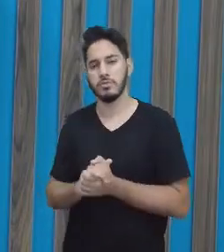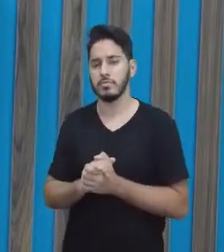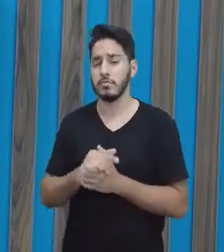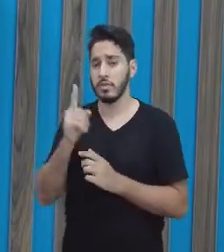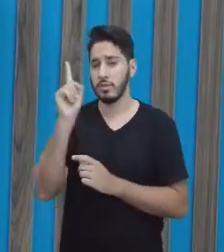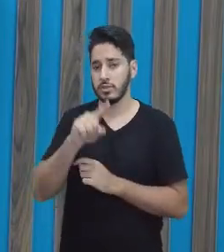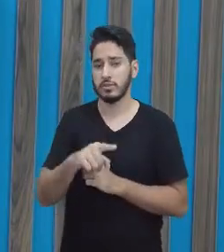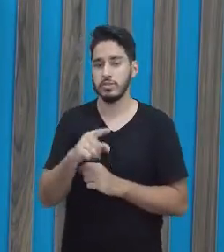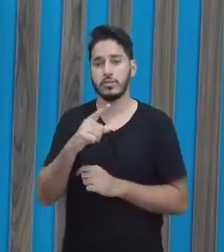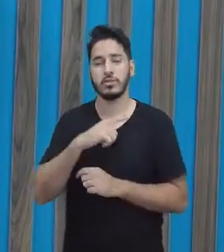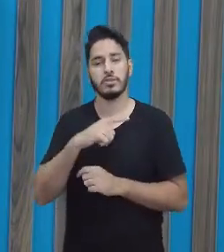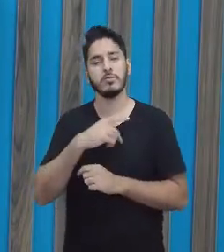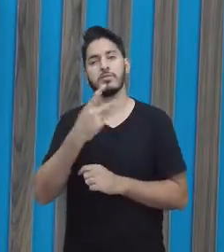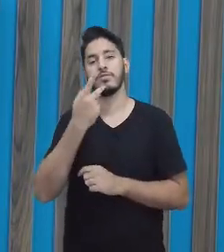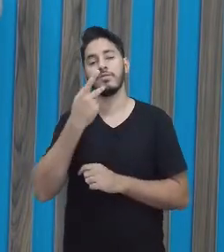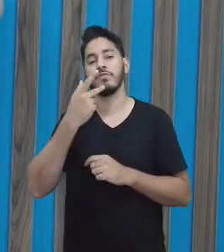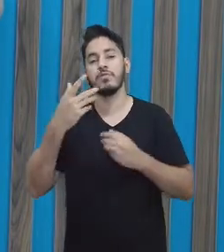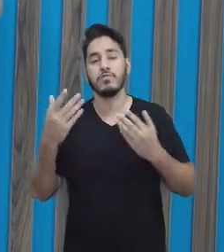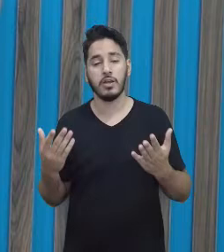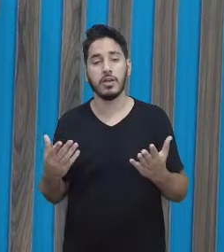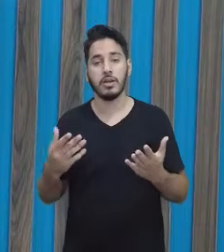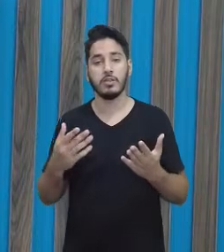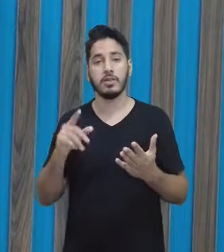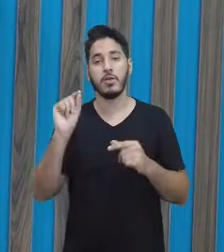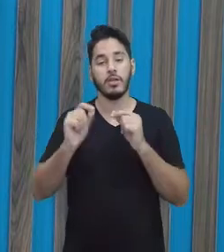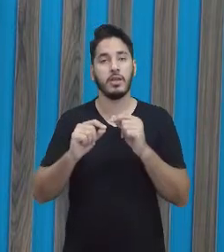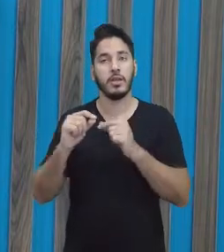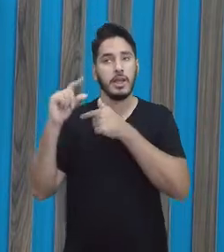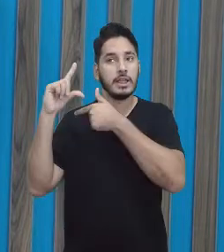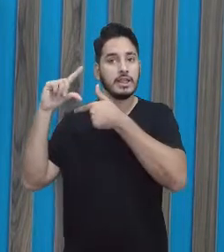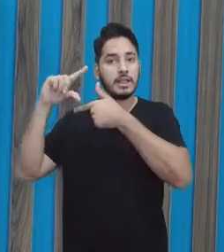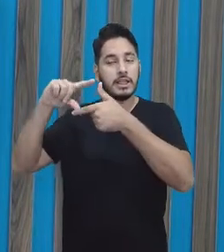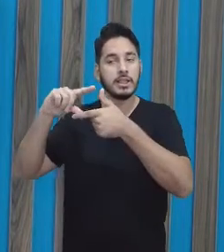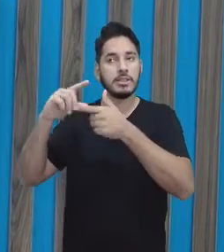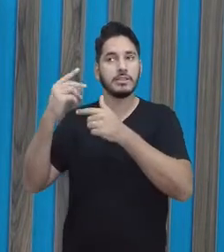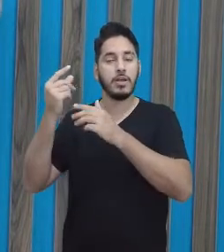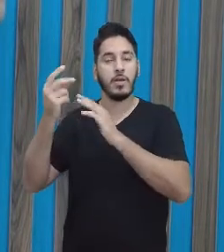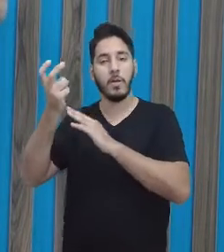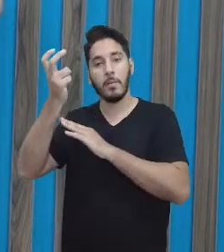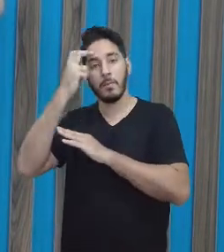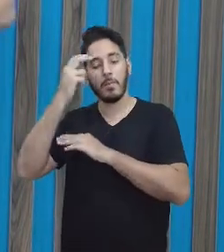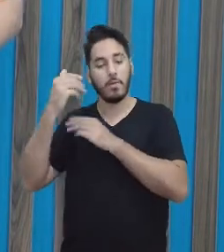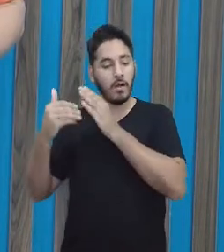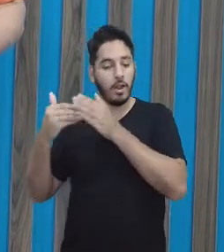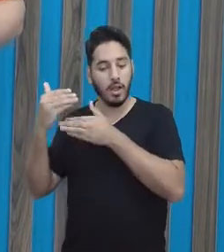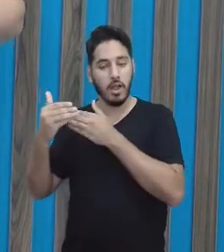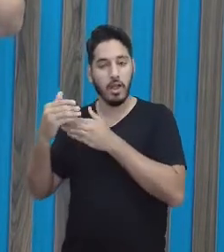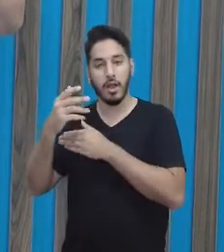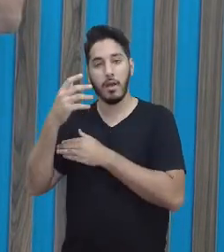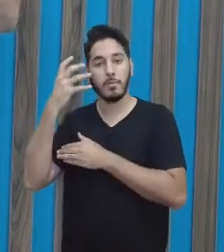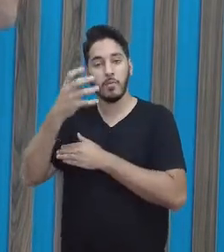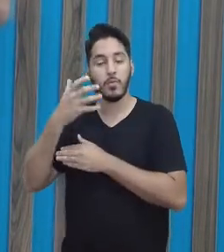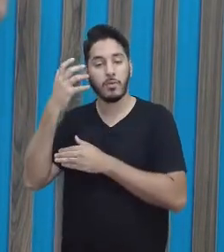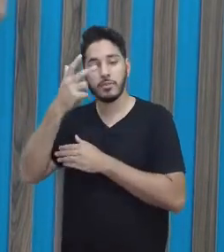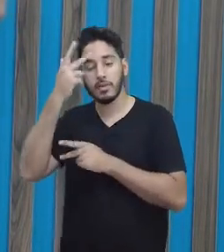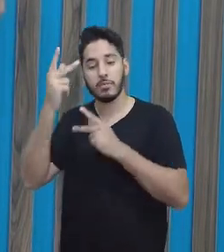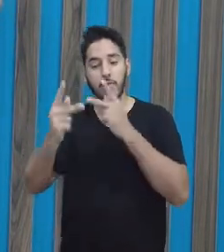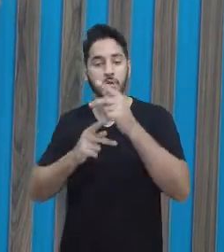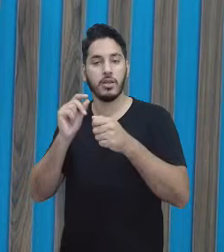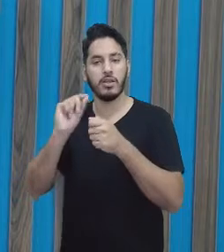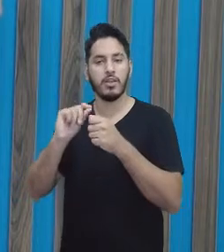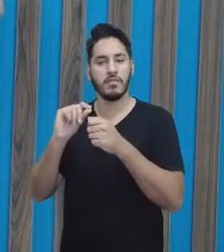é disso que a gente está falando, é pegar essa tradição, né, popular, a música que é feita